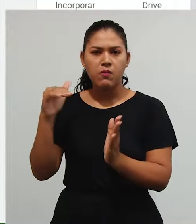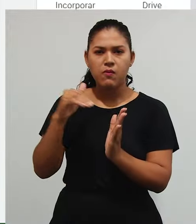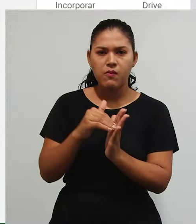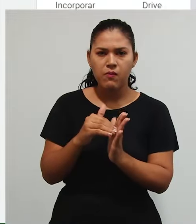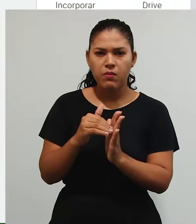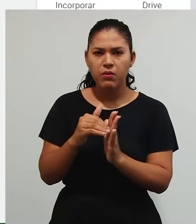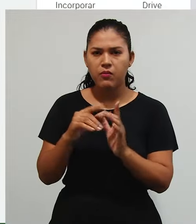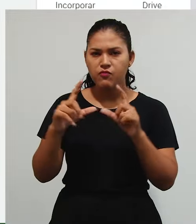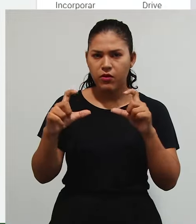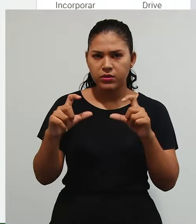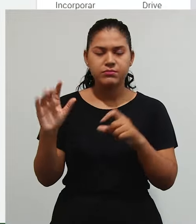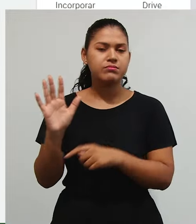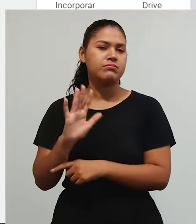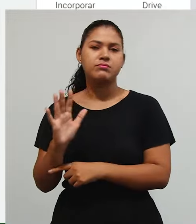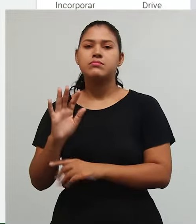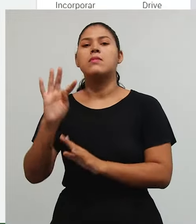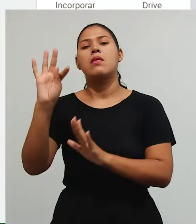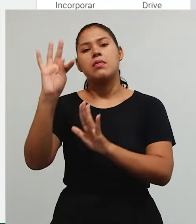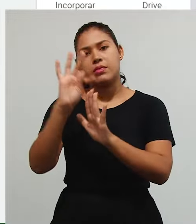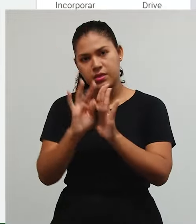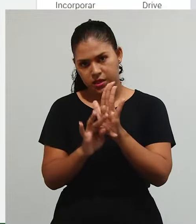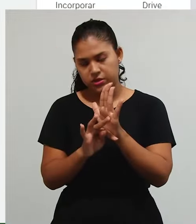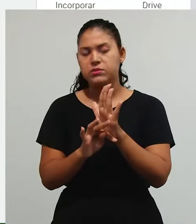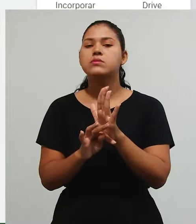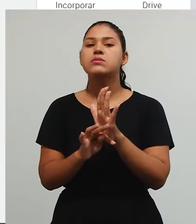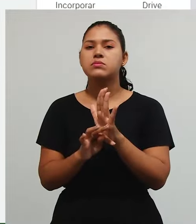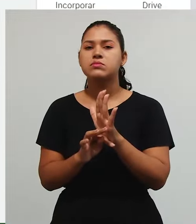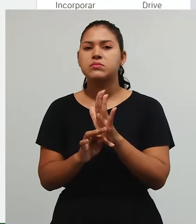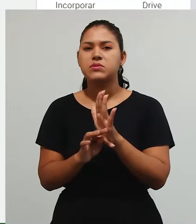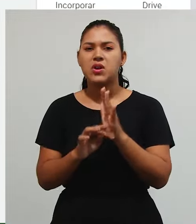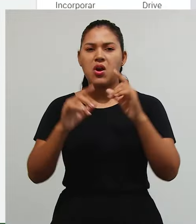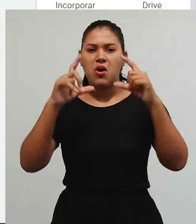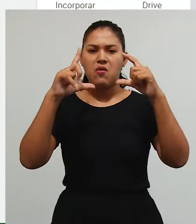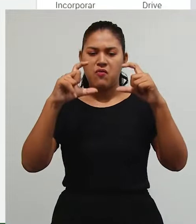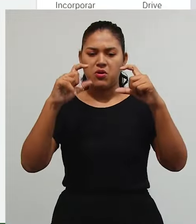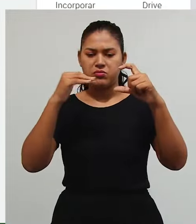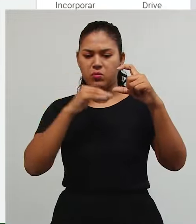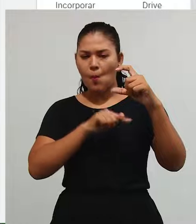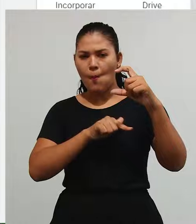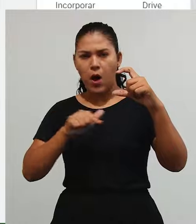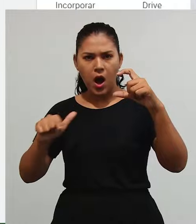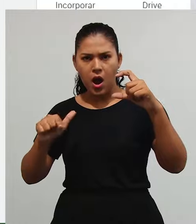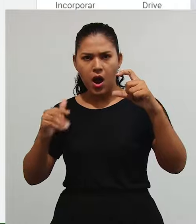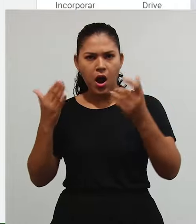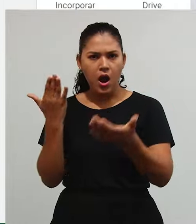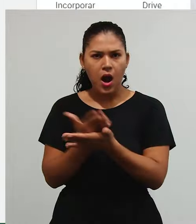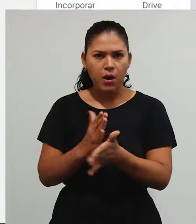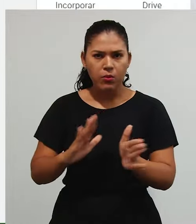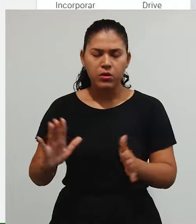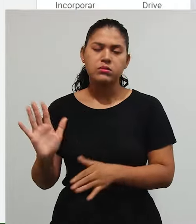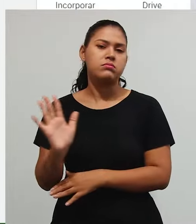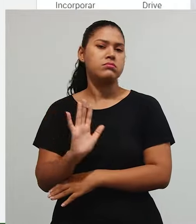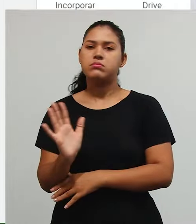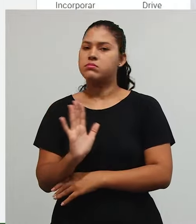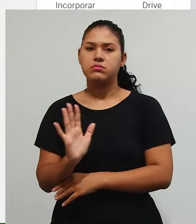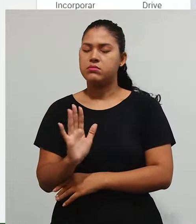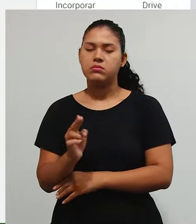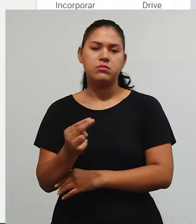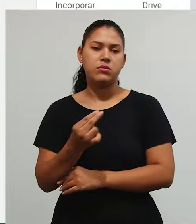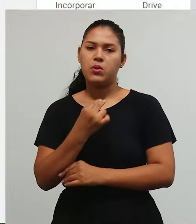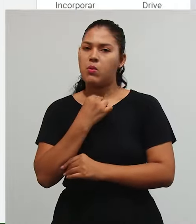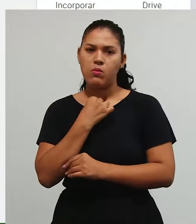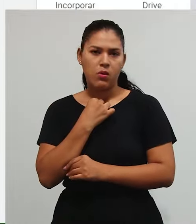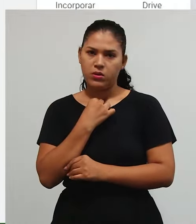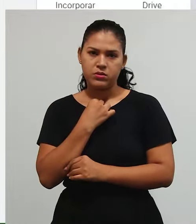novos textos, né? Você não deve terminar, nunca, não é recomendado, em nenhuma hipótese,